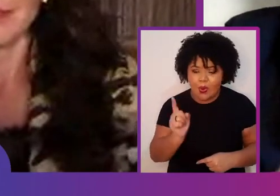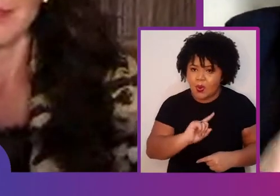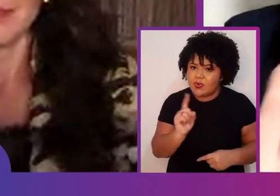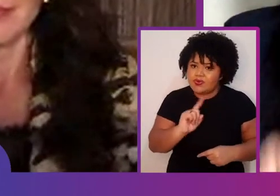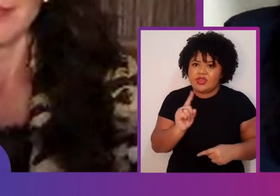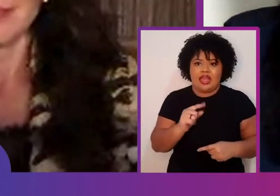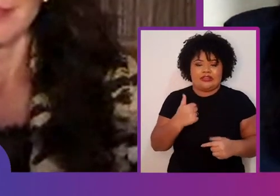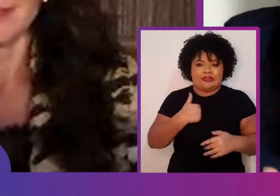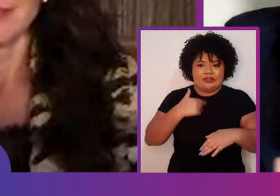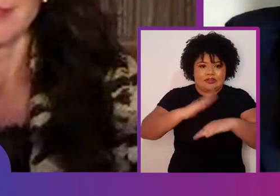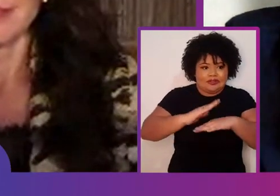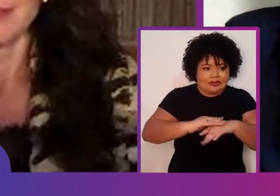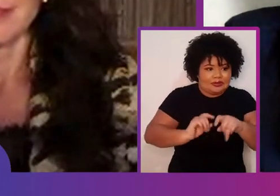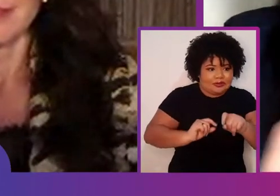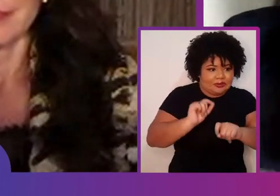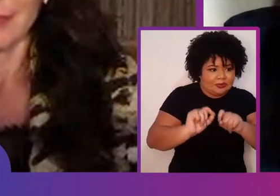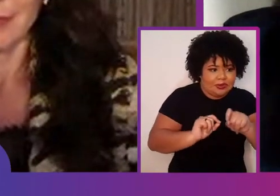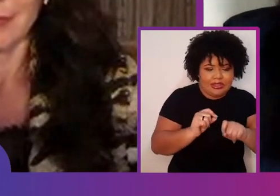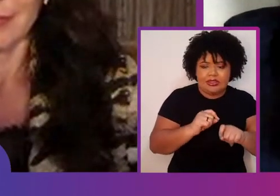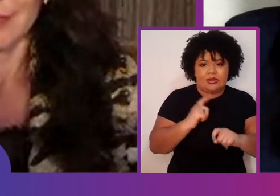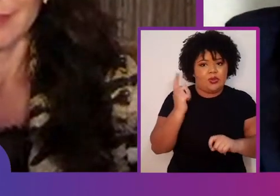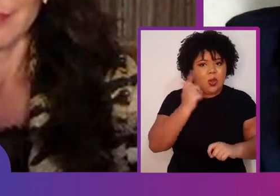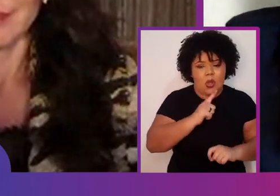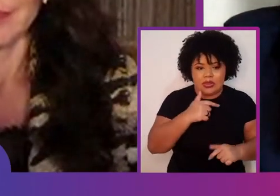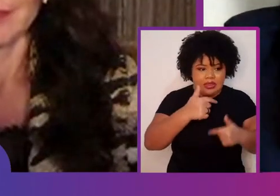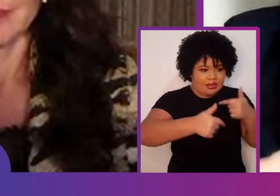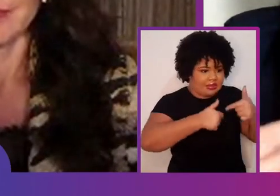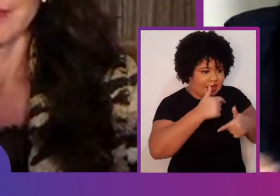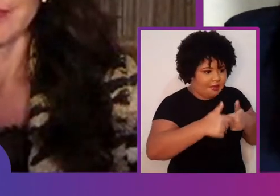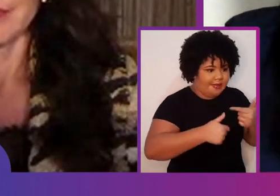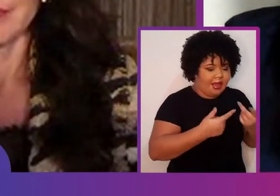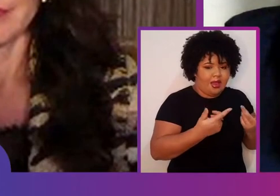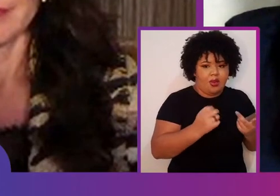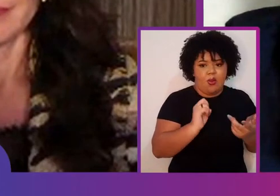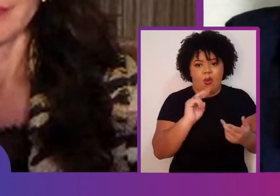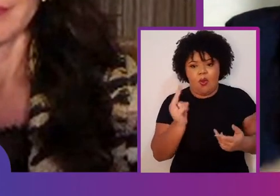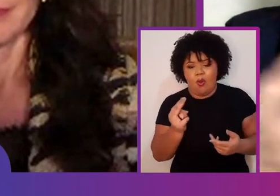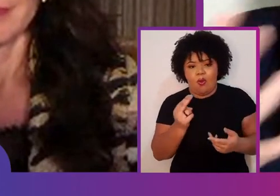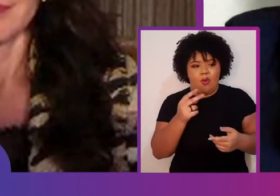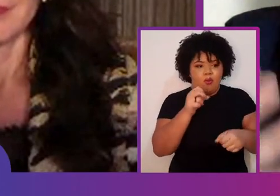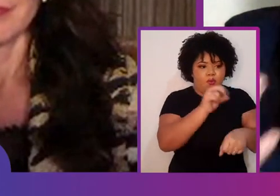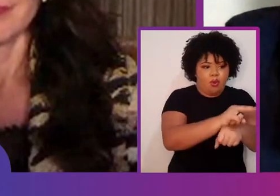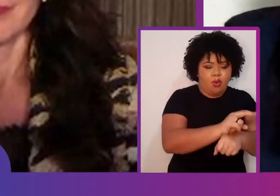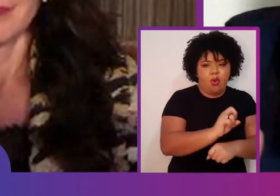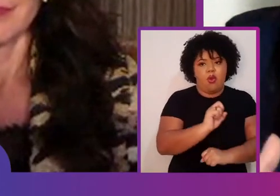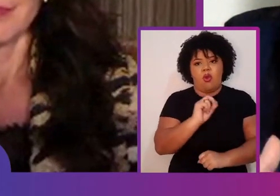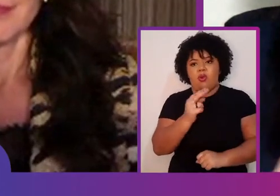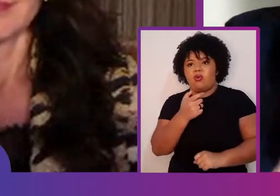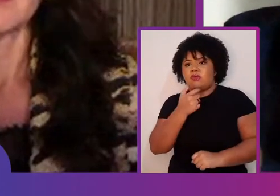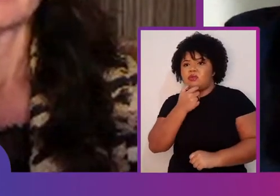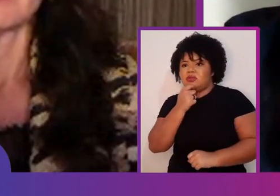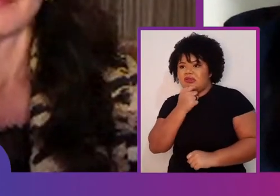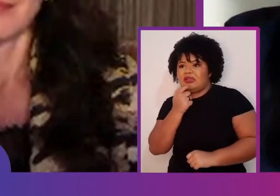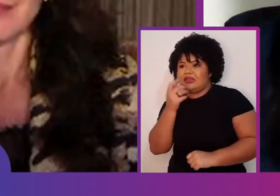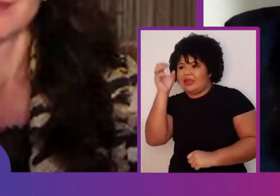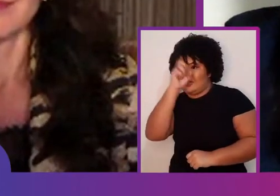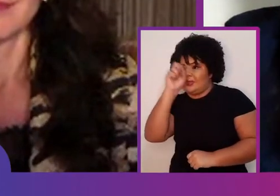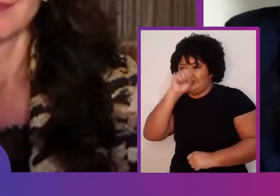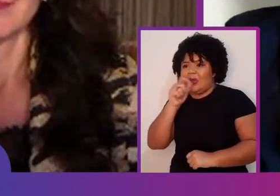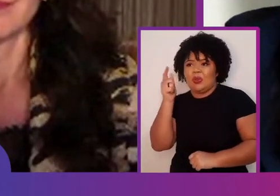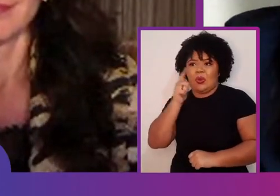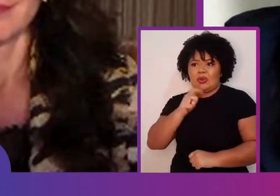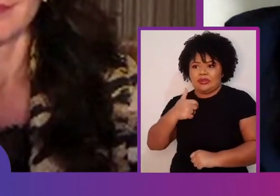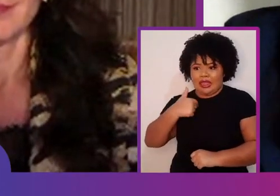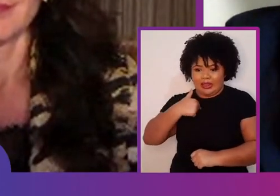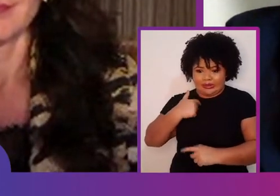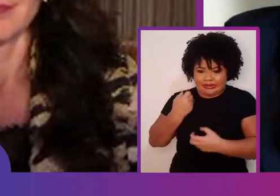fazer, de não arrumar o emprego, de não conseguir falar inglês, de não, todas essas coisas que ficam nas costas das